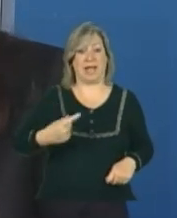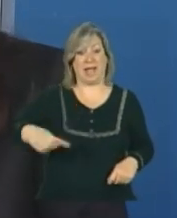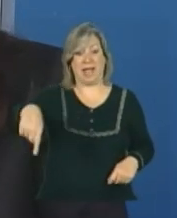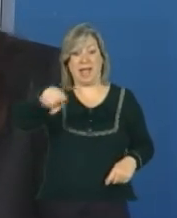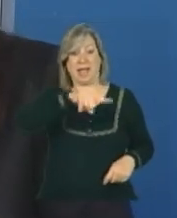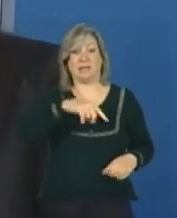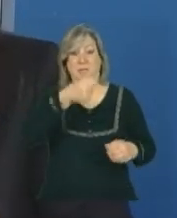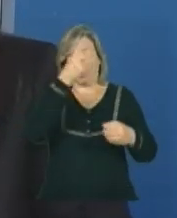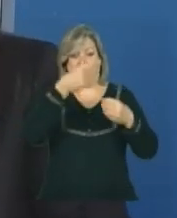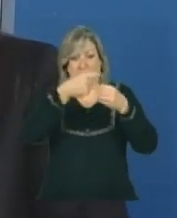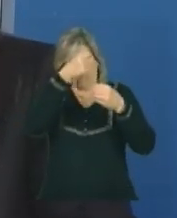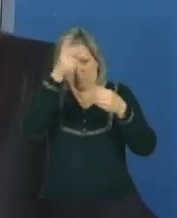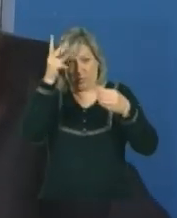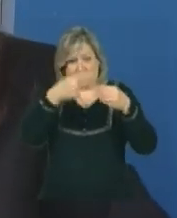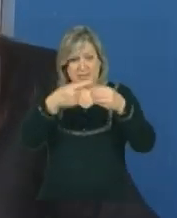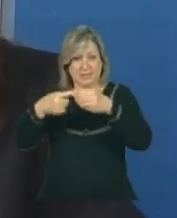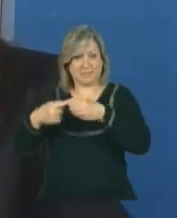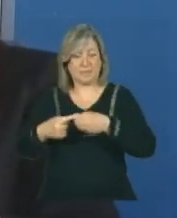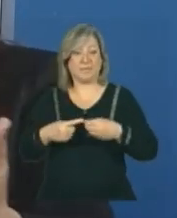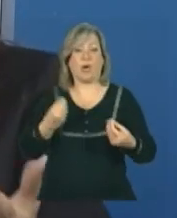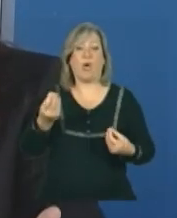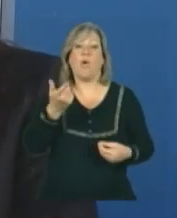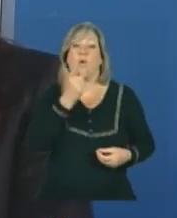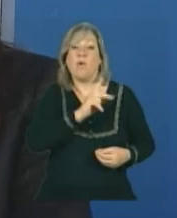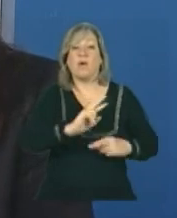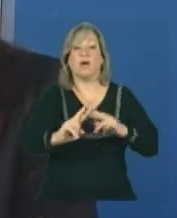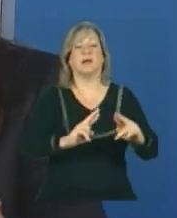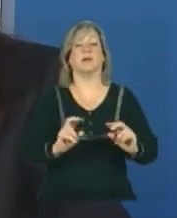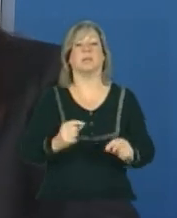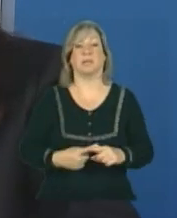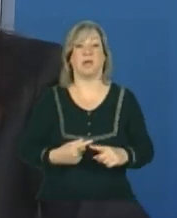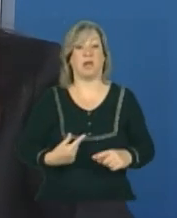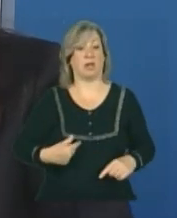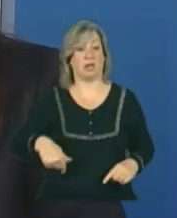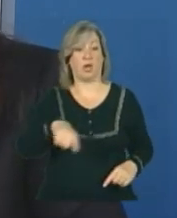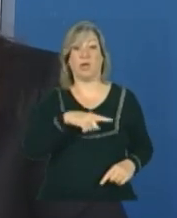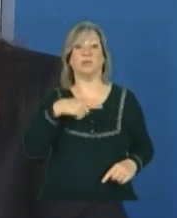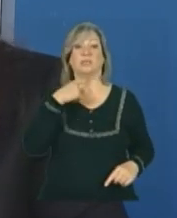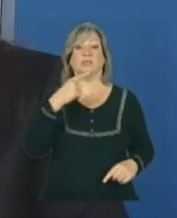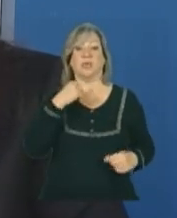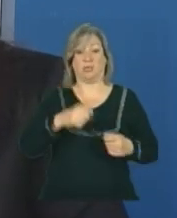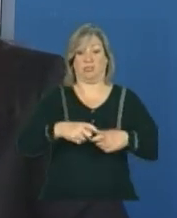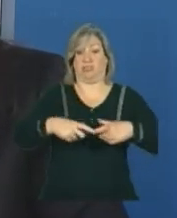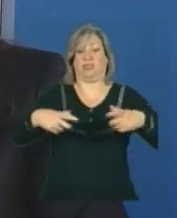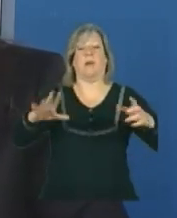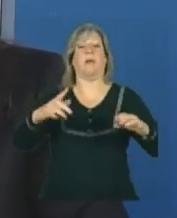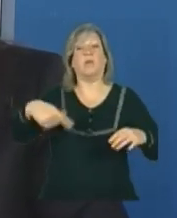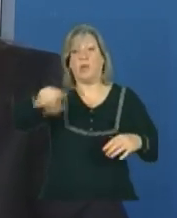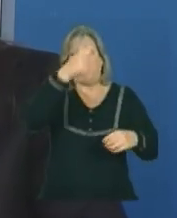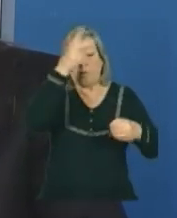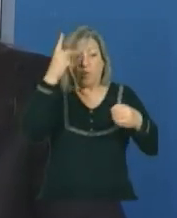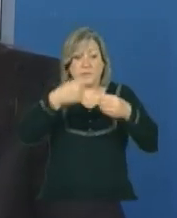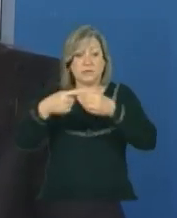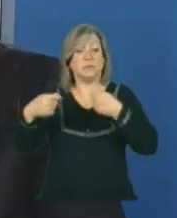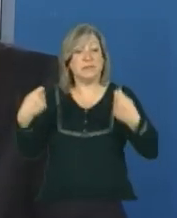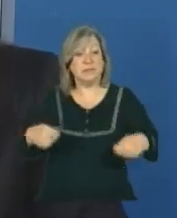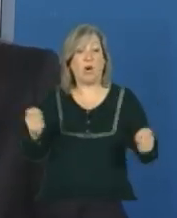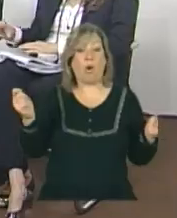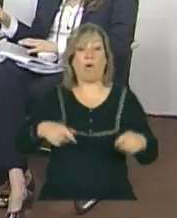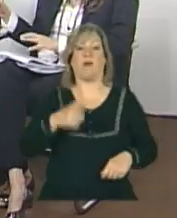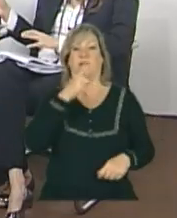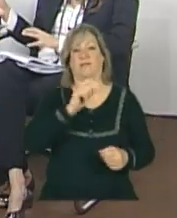Não adianta também a gente querer agora acelerar a expansão, os municípios têm que ter uma capacidade de implantar. Ok,